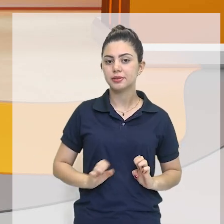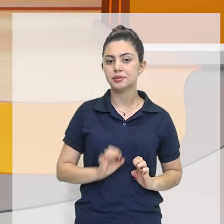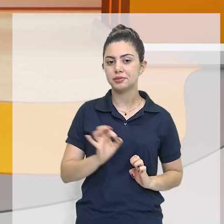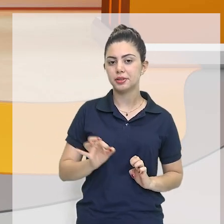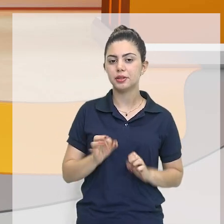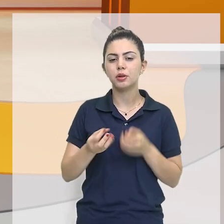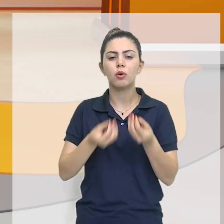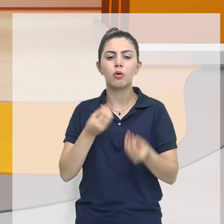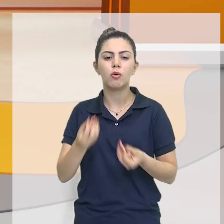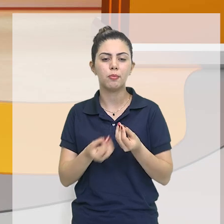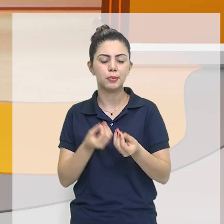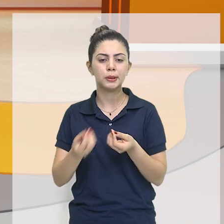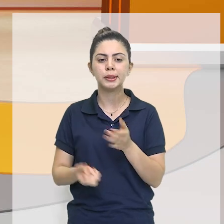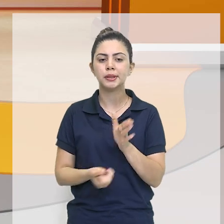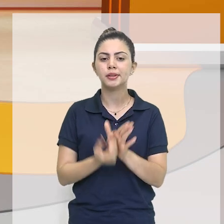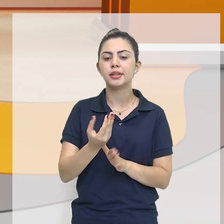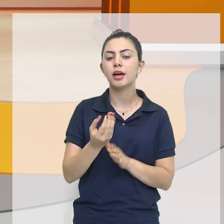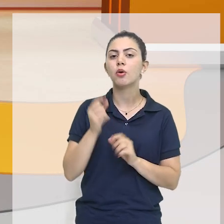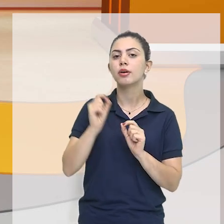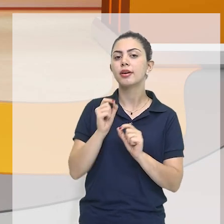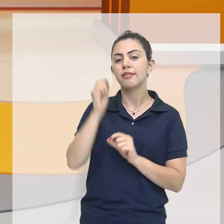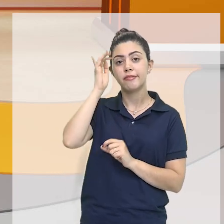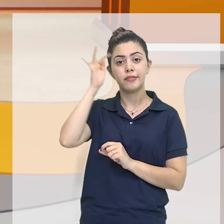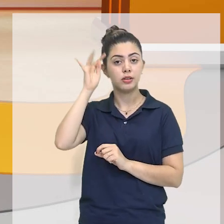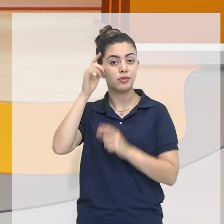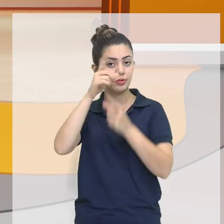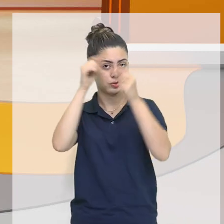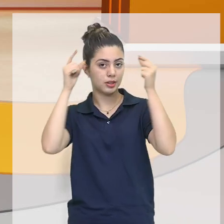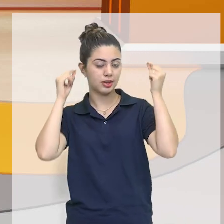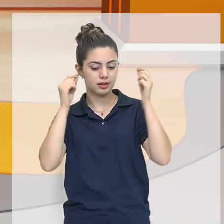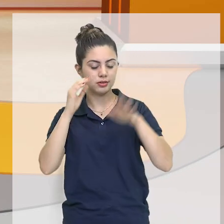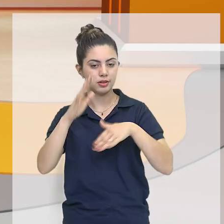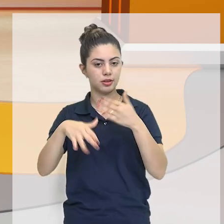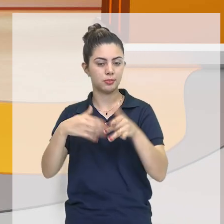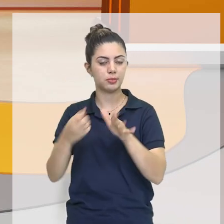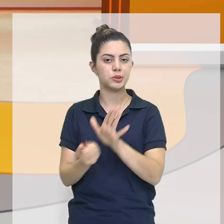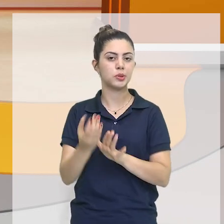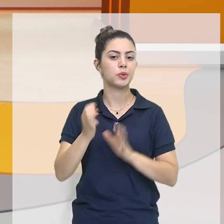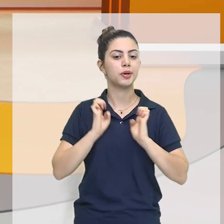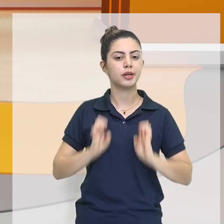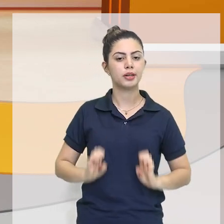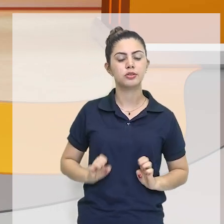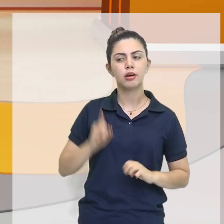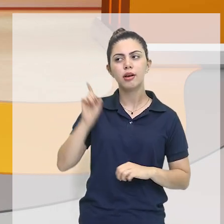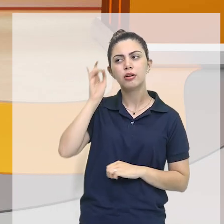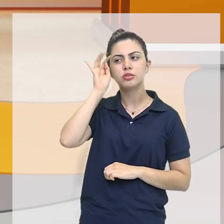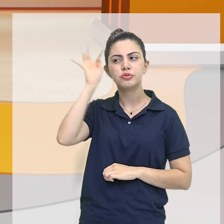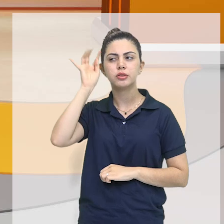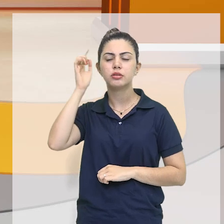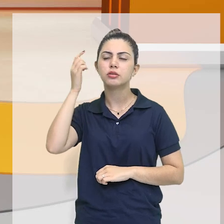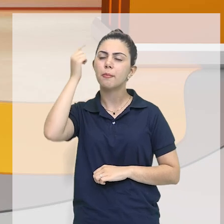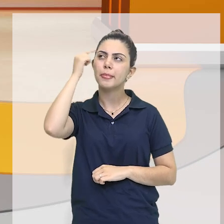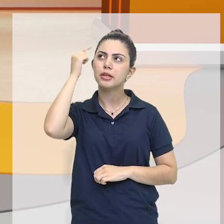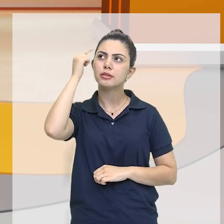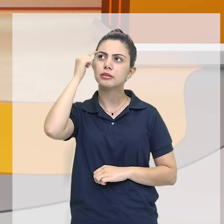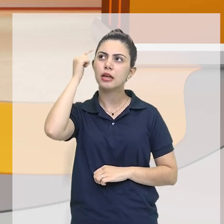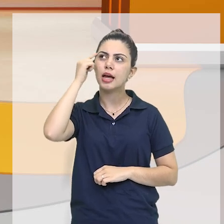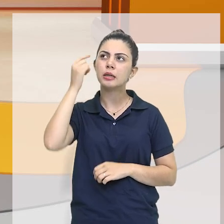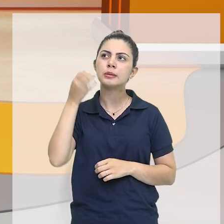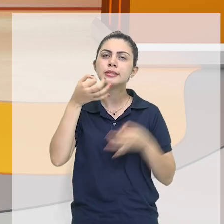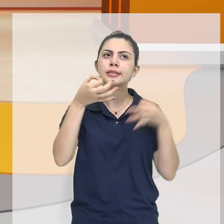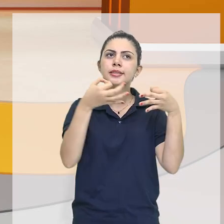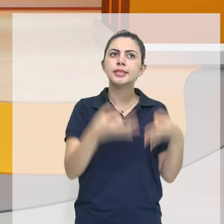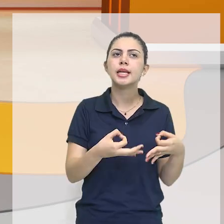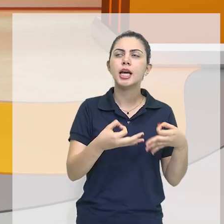vai surgir a partir dos filósofos gregos que pensaram muito sobre, né, o certo e